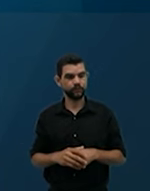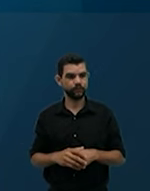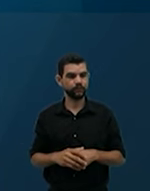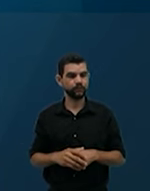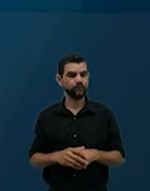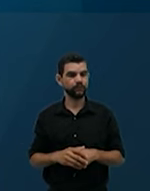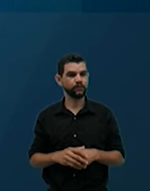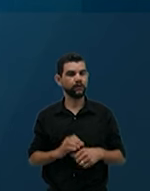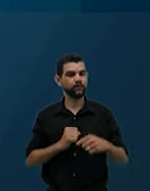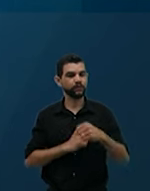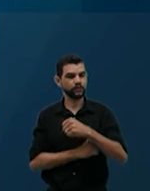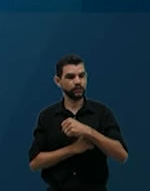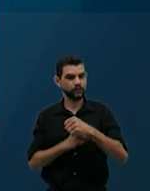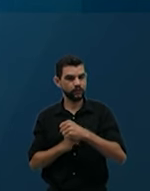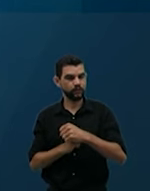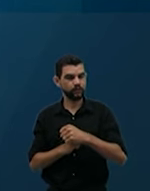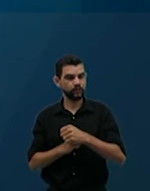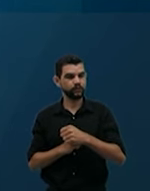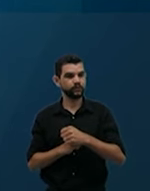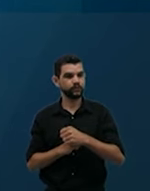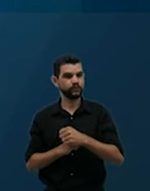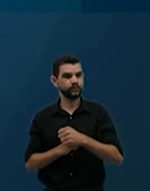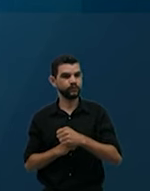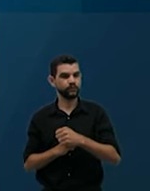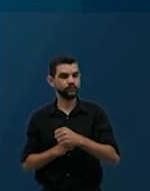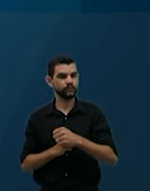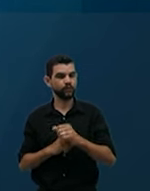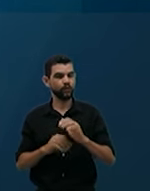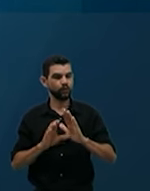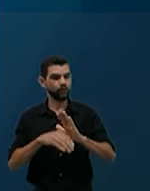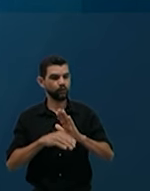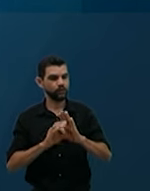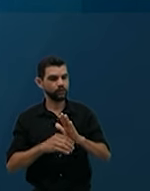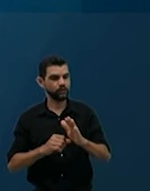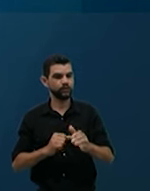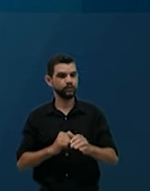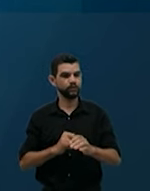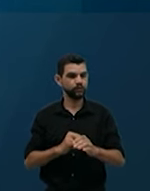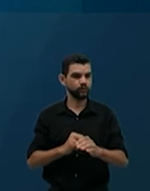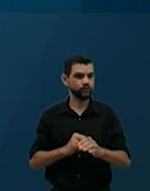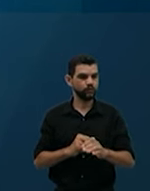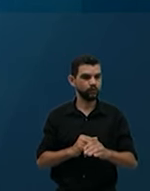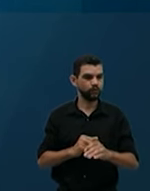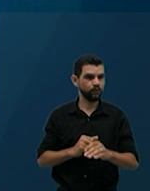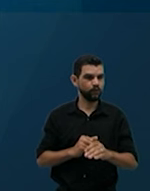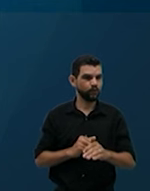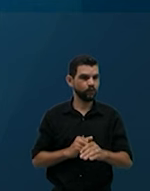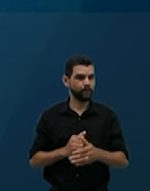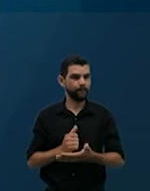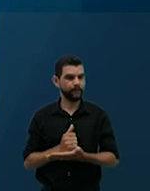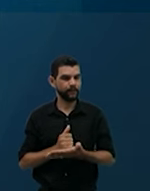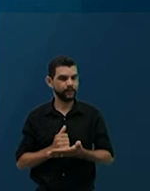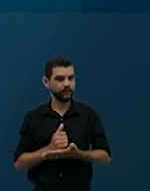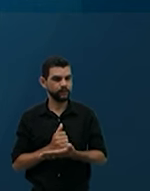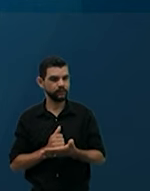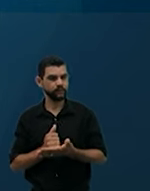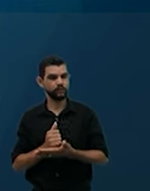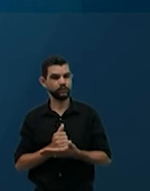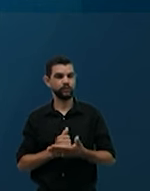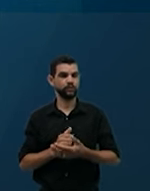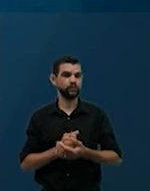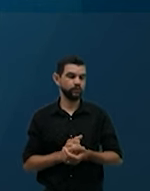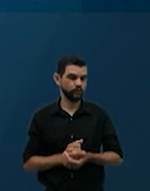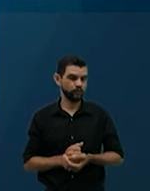questão da divergência sobre o que é que nós vamos fazer prevalecer, tendo em vista a singularidade deste caso e a perplexidade